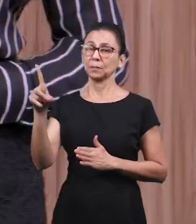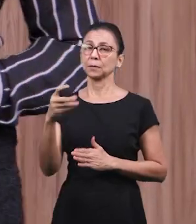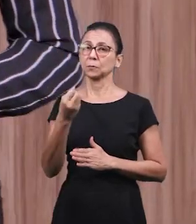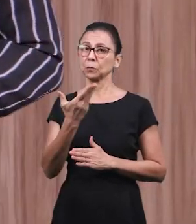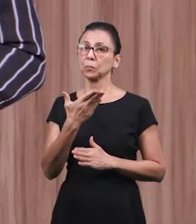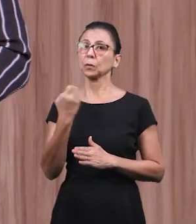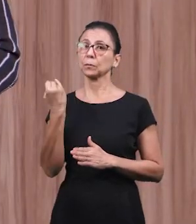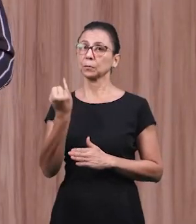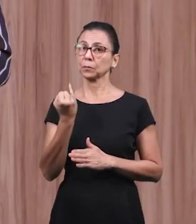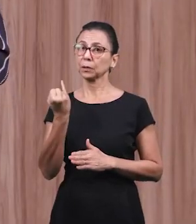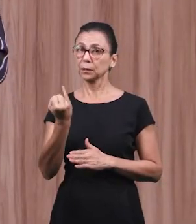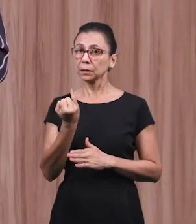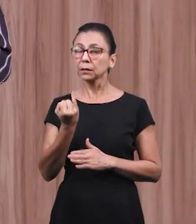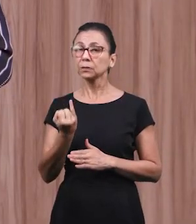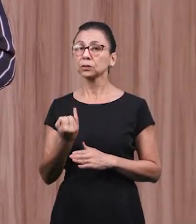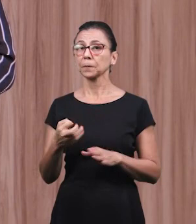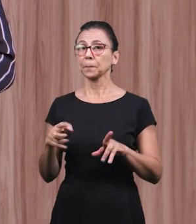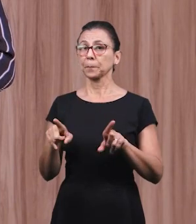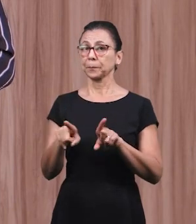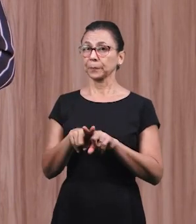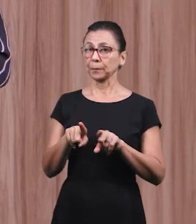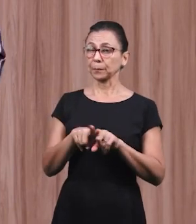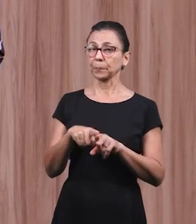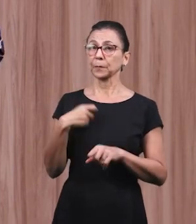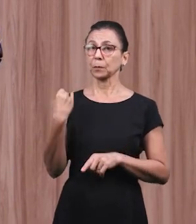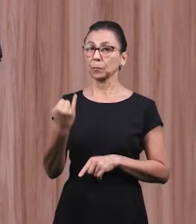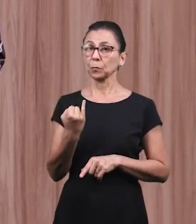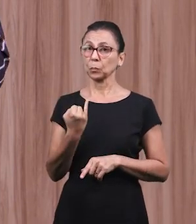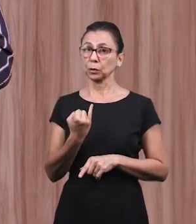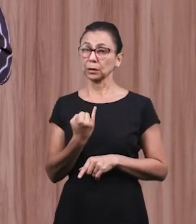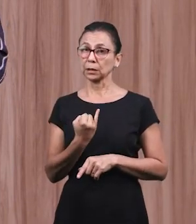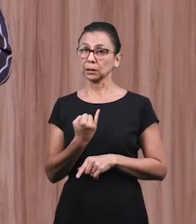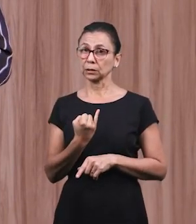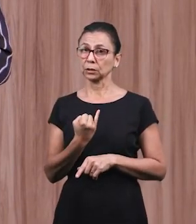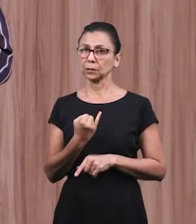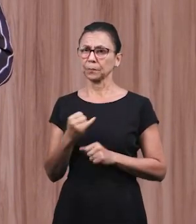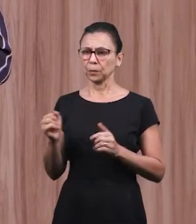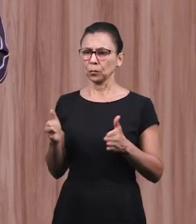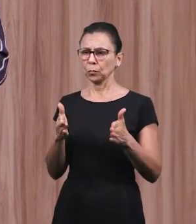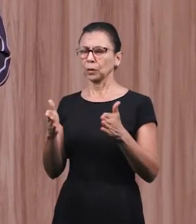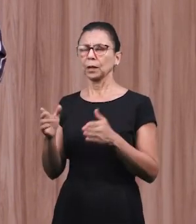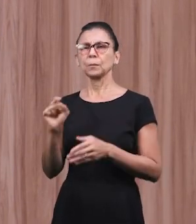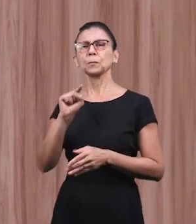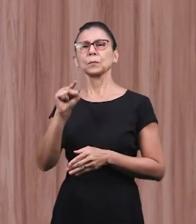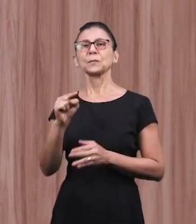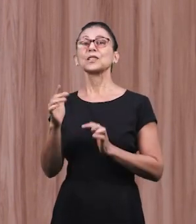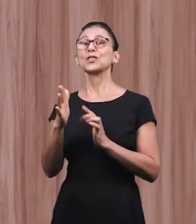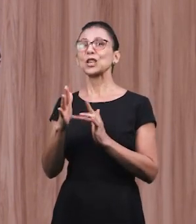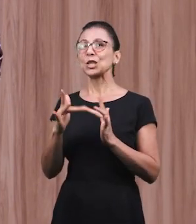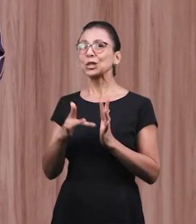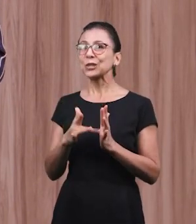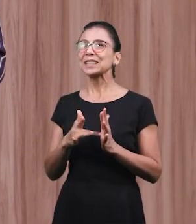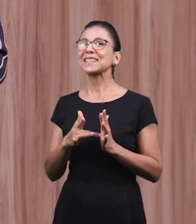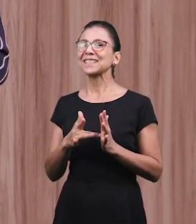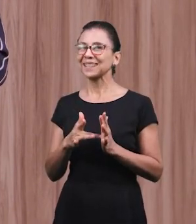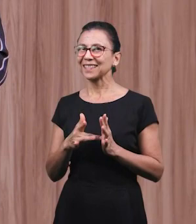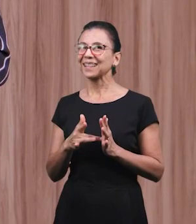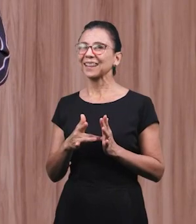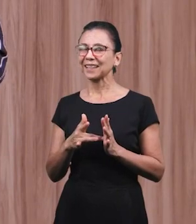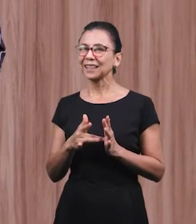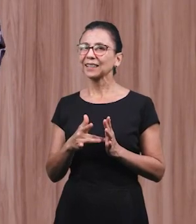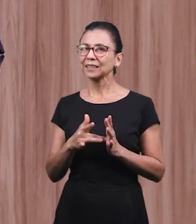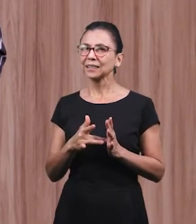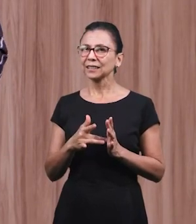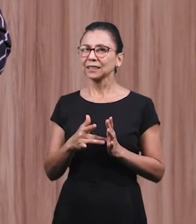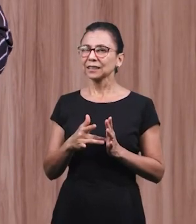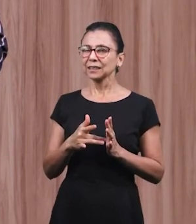A orientação também é: educa a criança no caminho. O caminho é Jesus. Ele é a luz